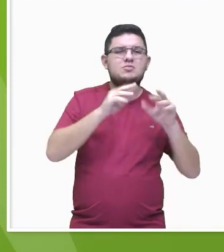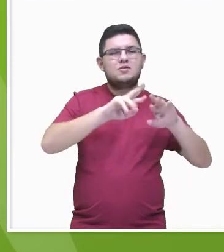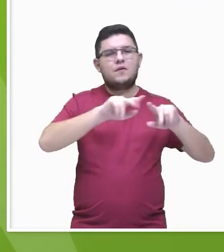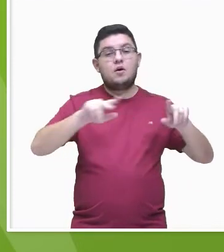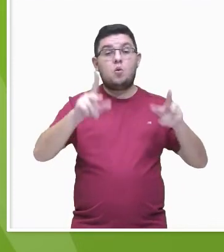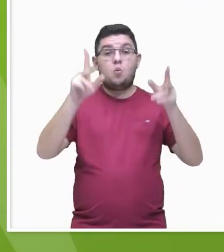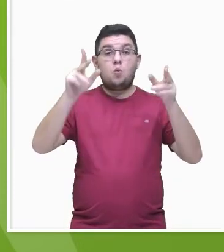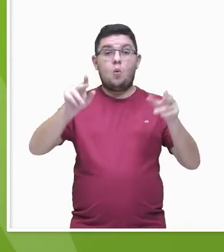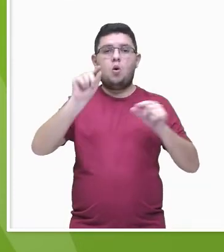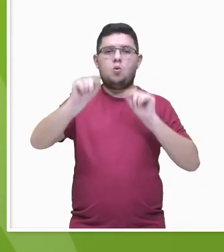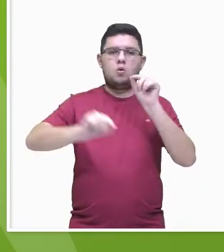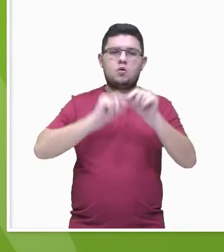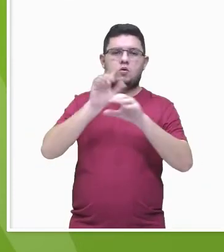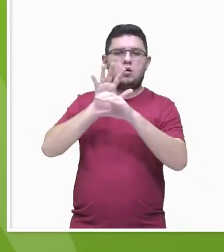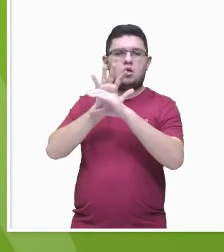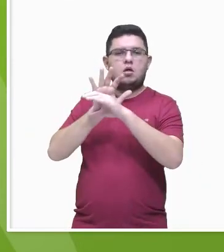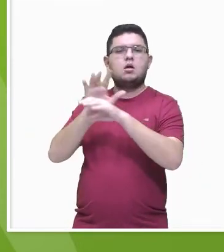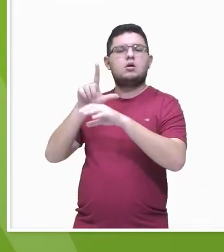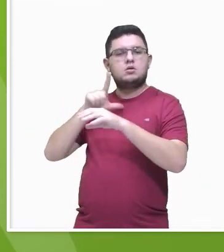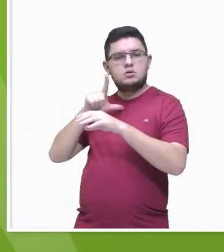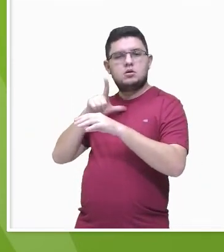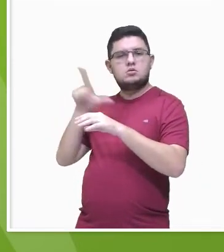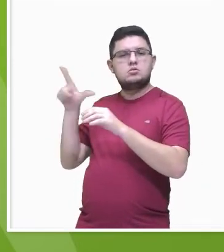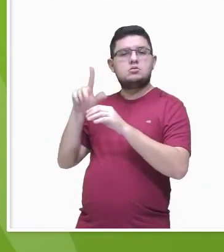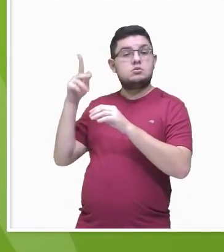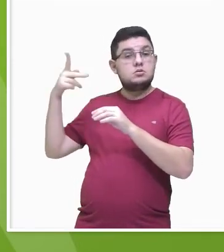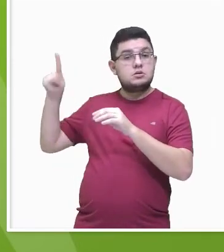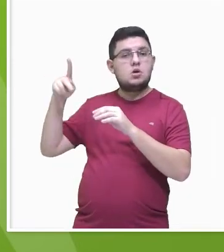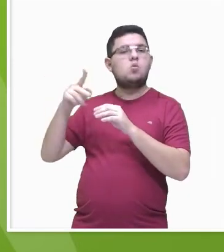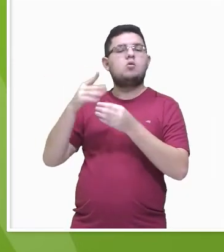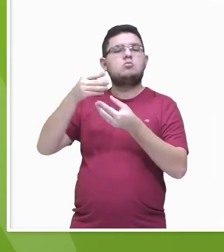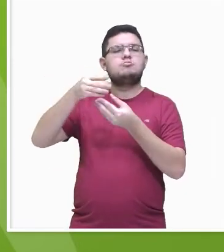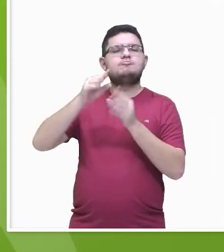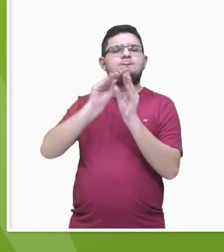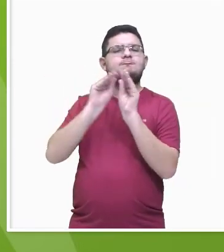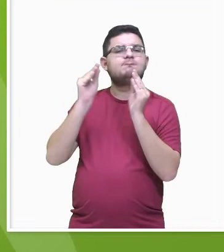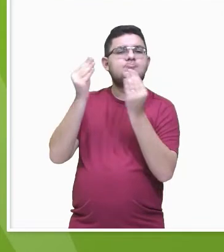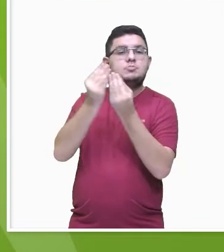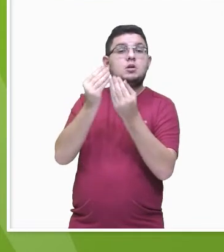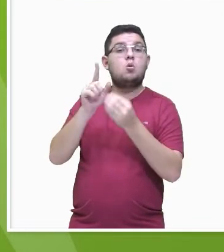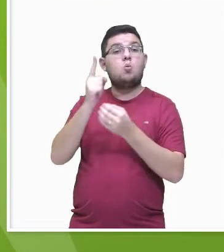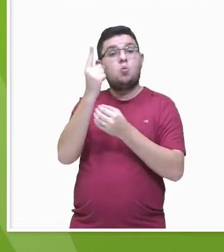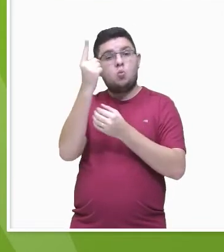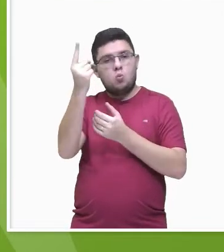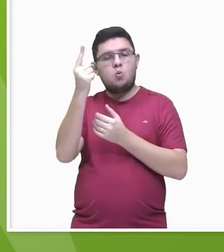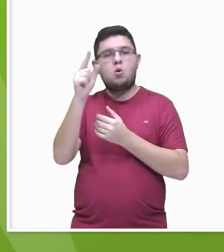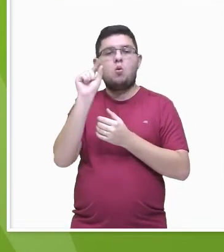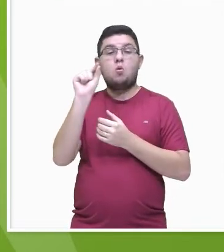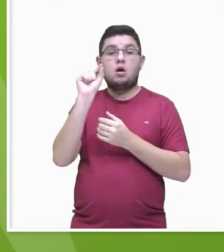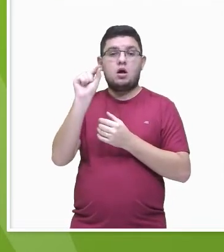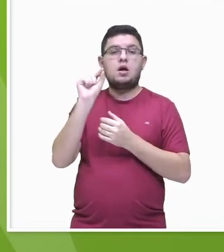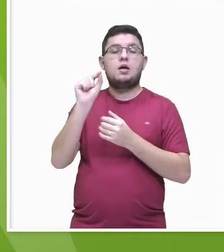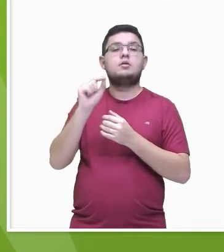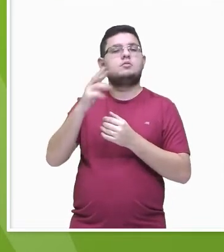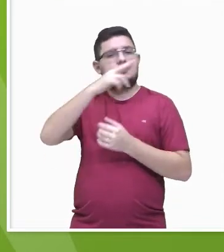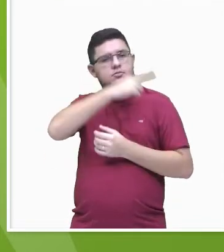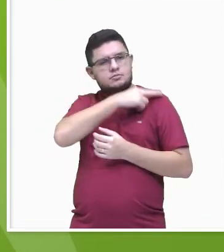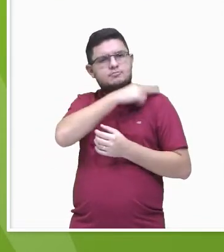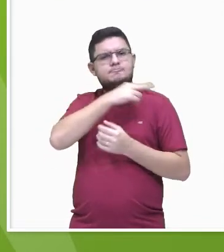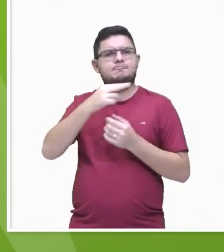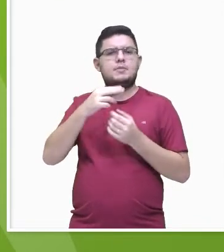vai estar circulando por todo o nosso corpo. No caso dos equinodermos, a gente vai ter a presença de um líquido, né, que vai ter essa mesma